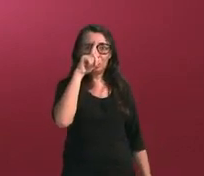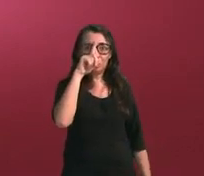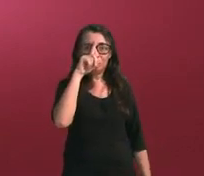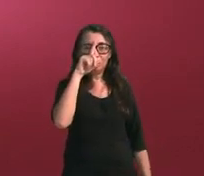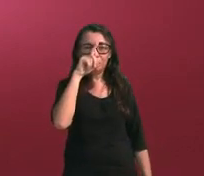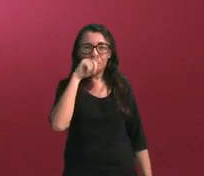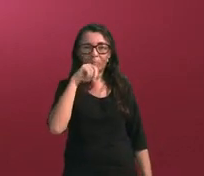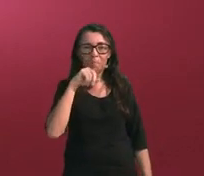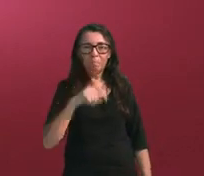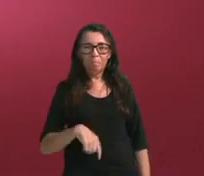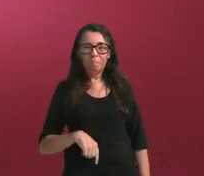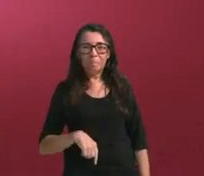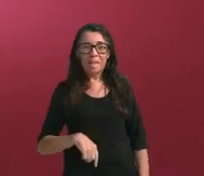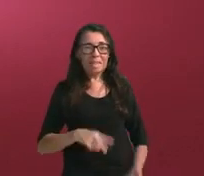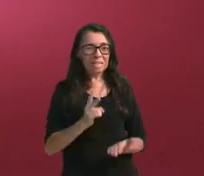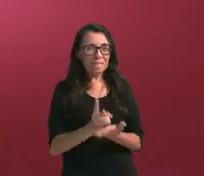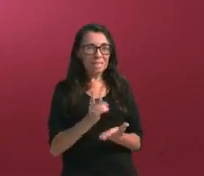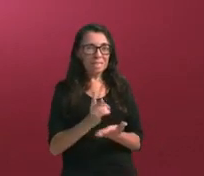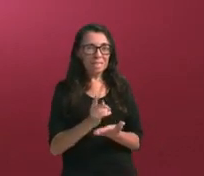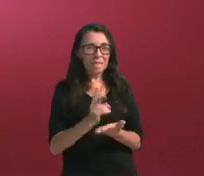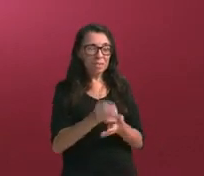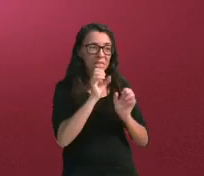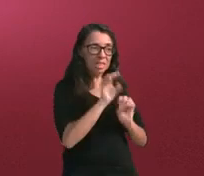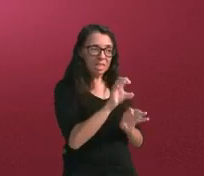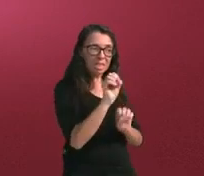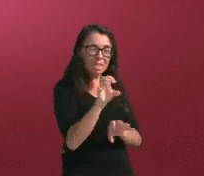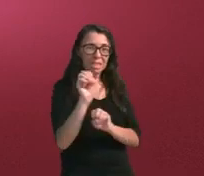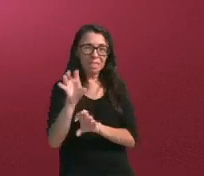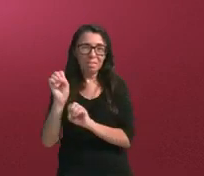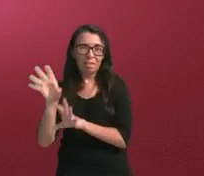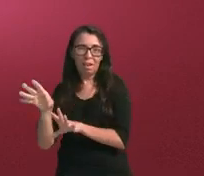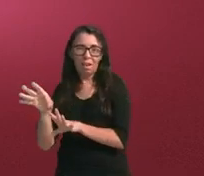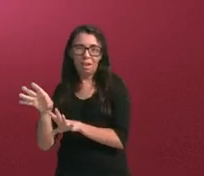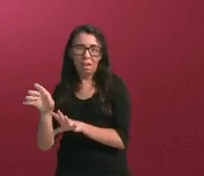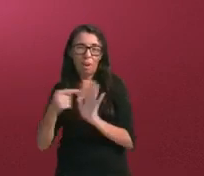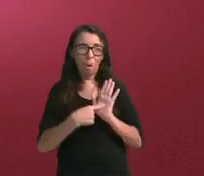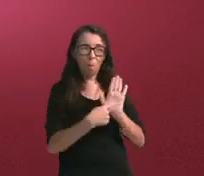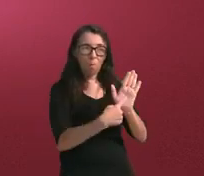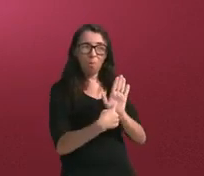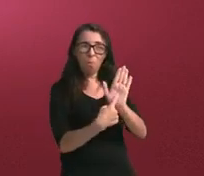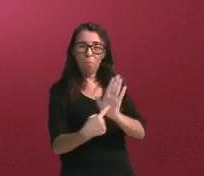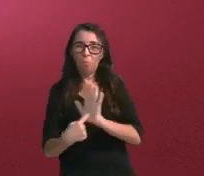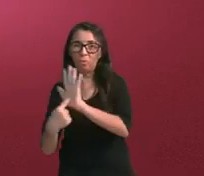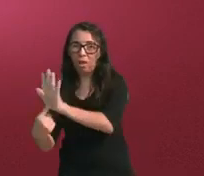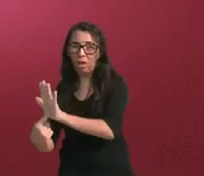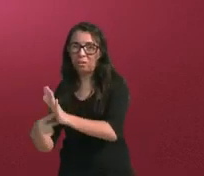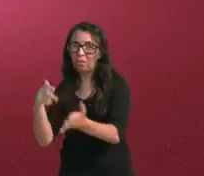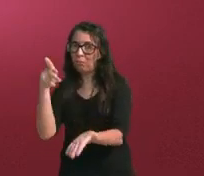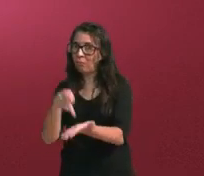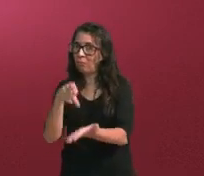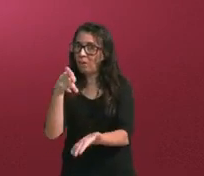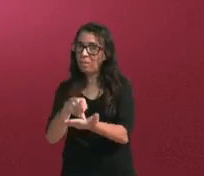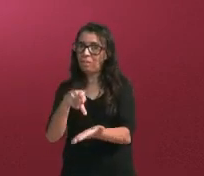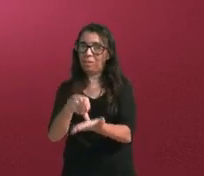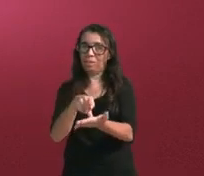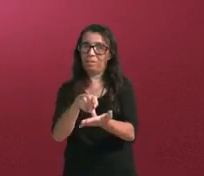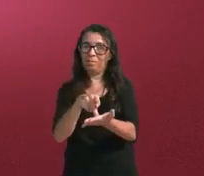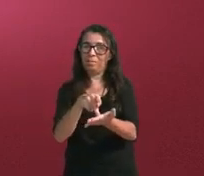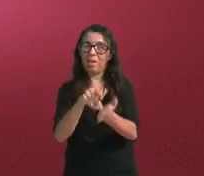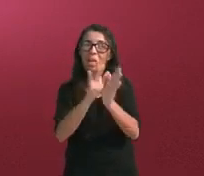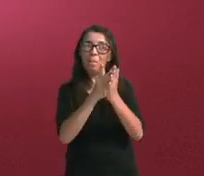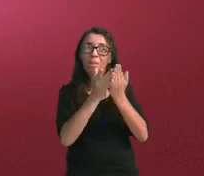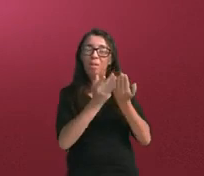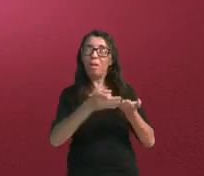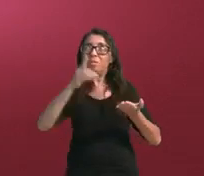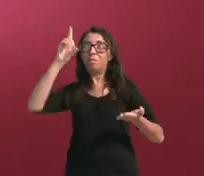fez glorifique apenas o nome dele. Nós temos que estar vigilantes quando algo